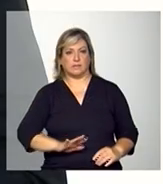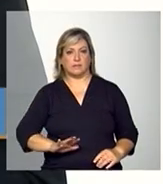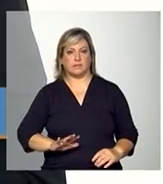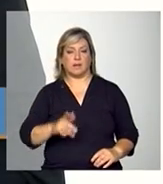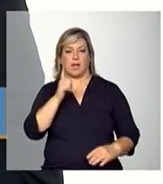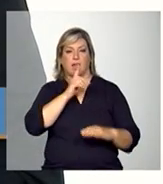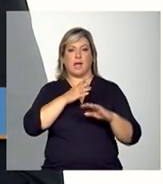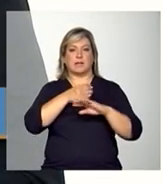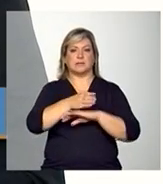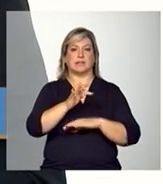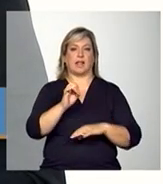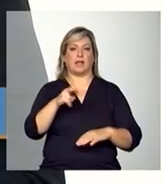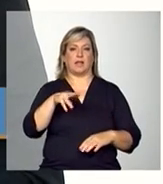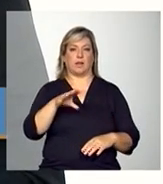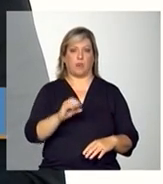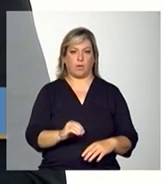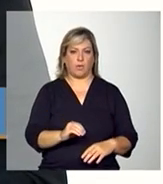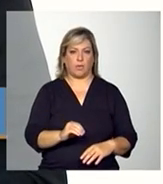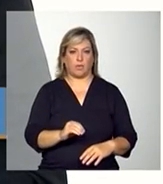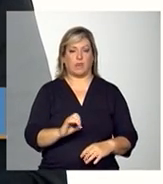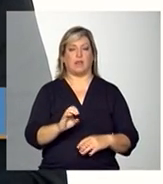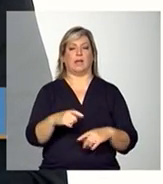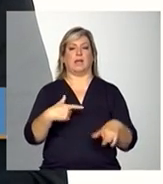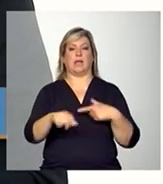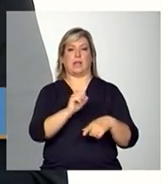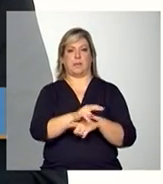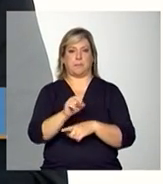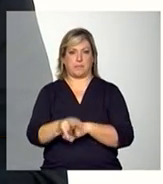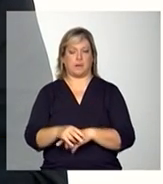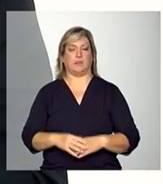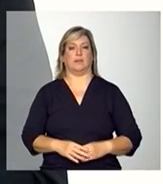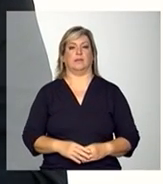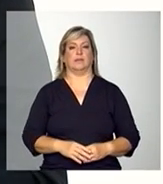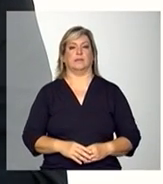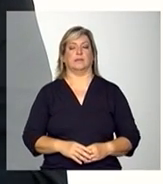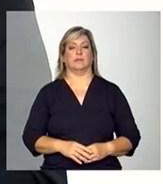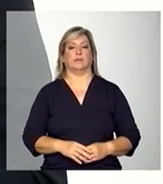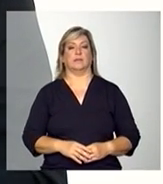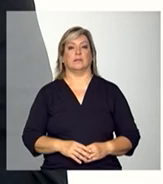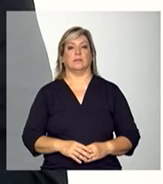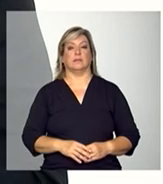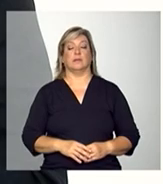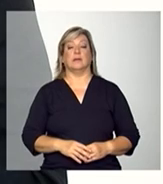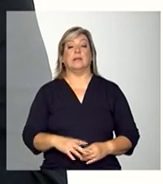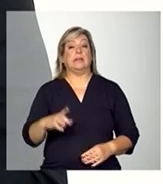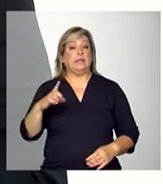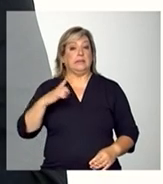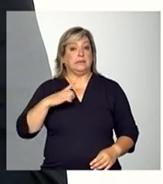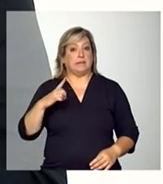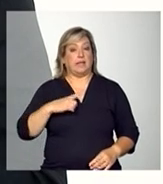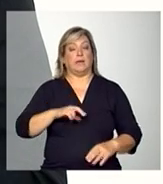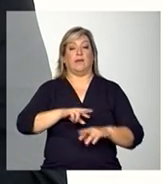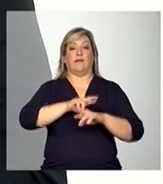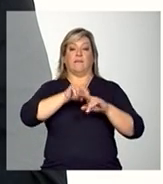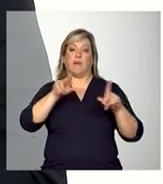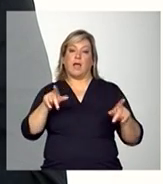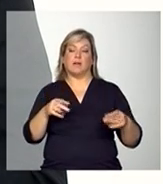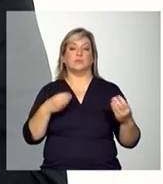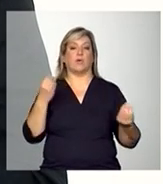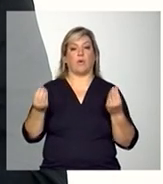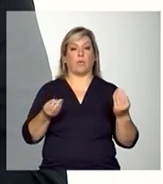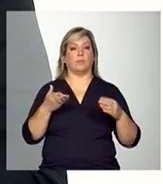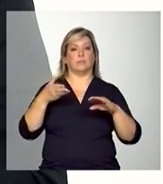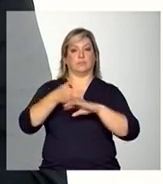acesso técnico e emprego eh existe mais uma mais de uma forma de ter acesso ao